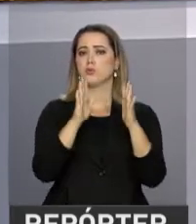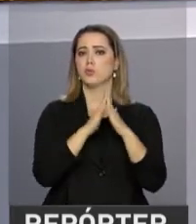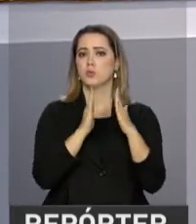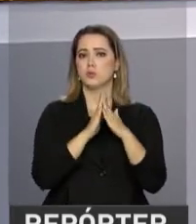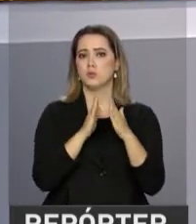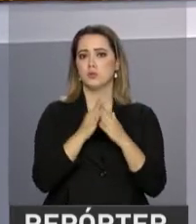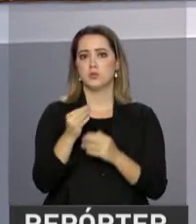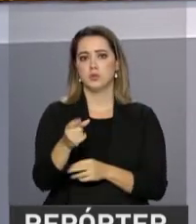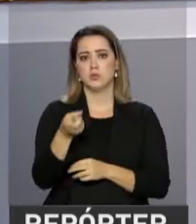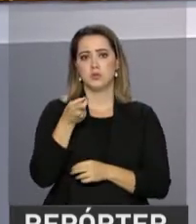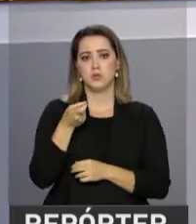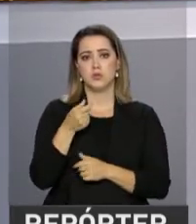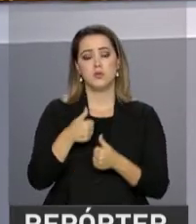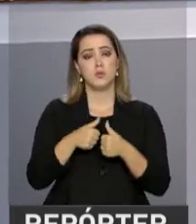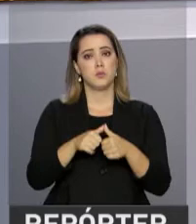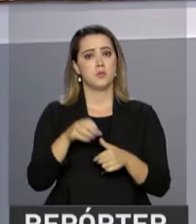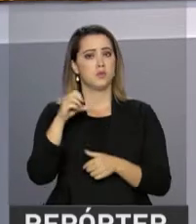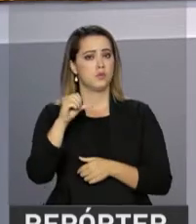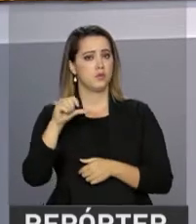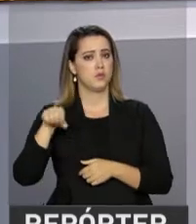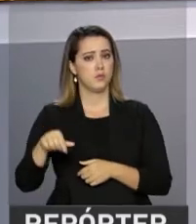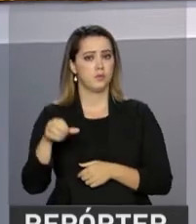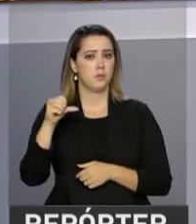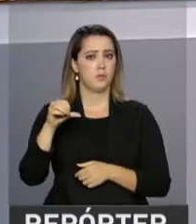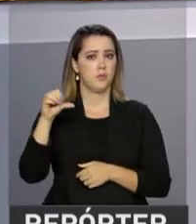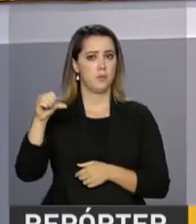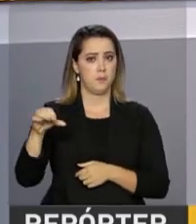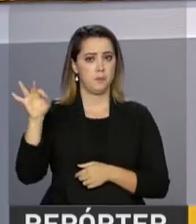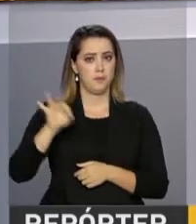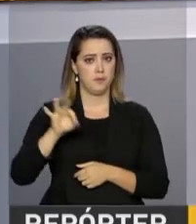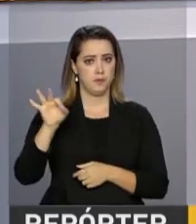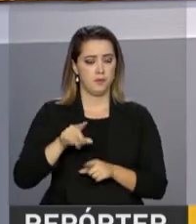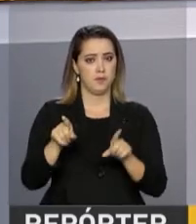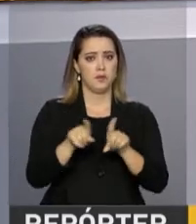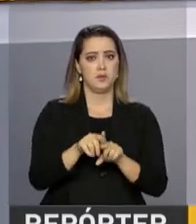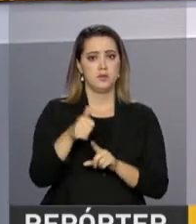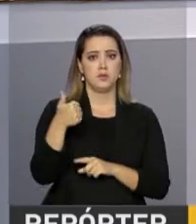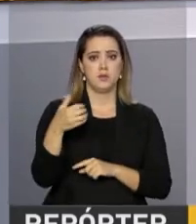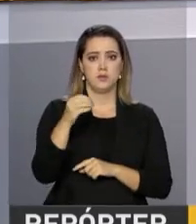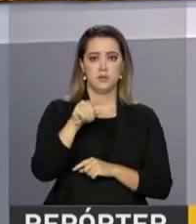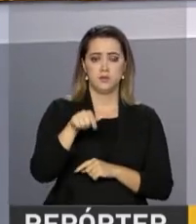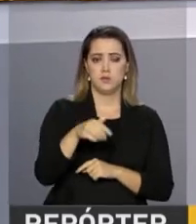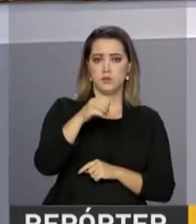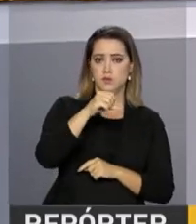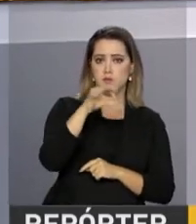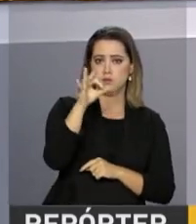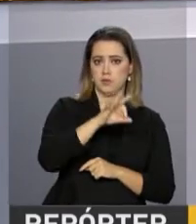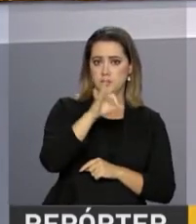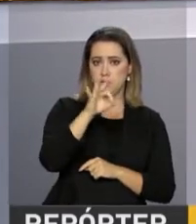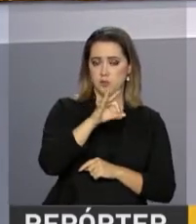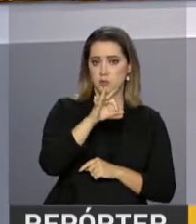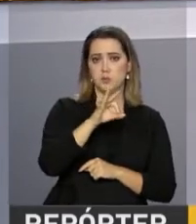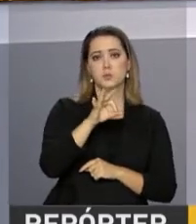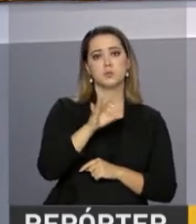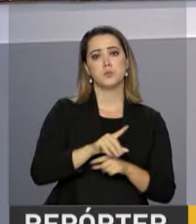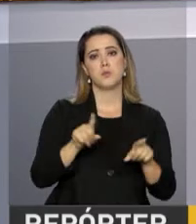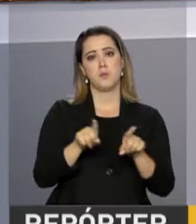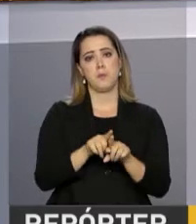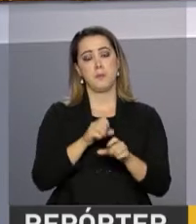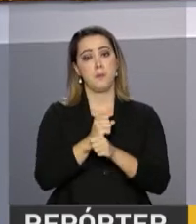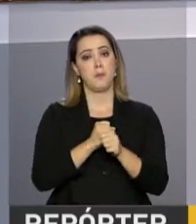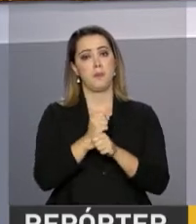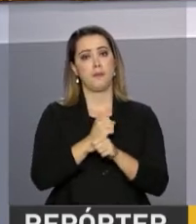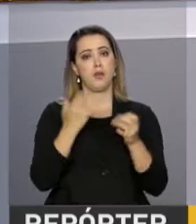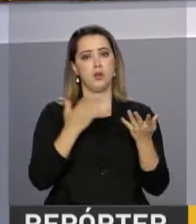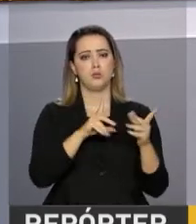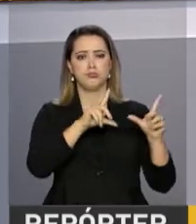as taxas que estavam entre 9,99 do 110,90 e 4% ao ano